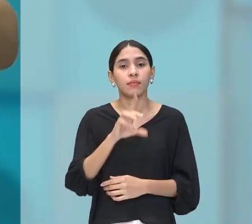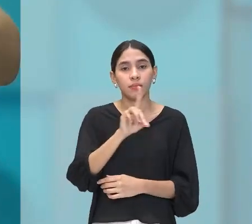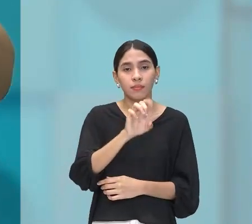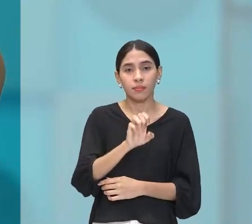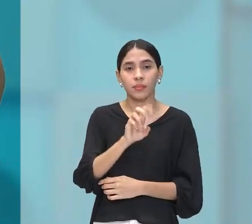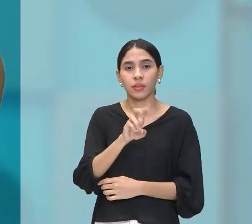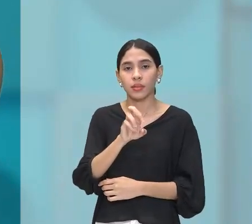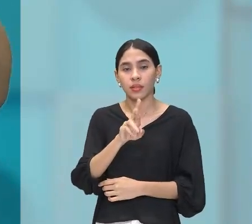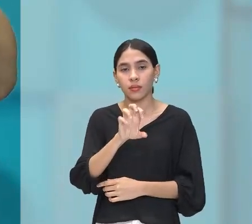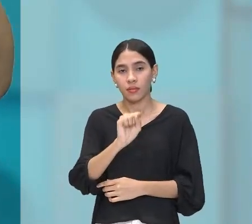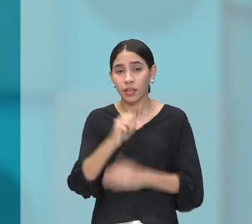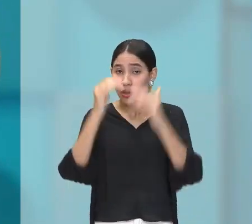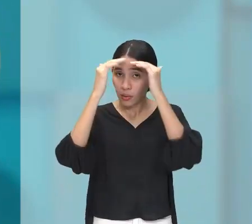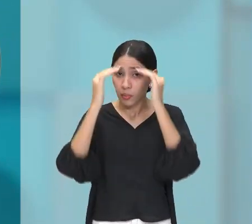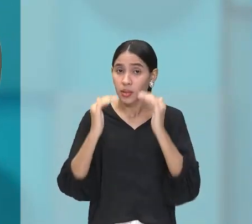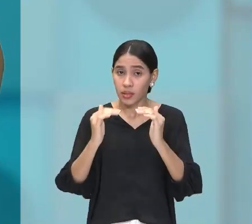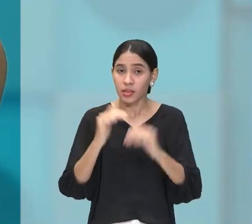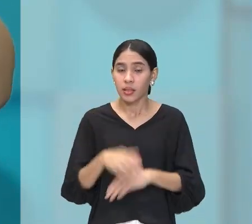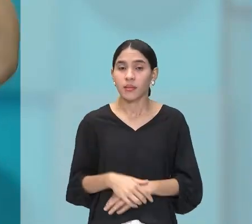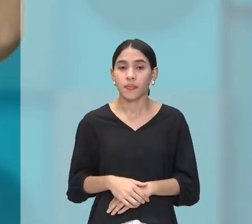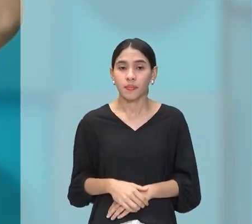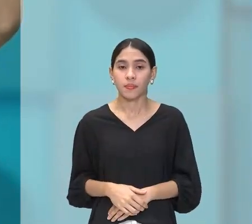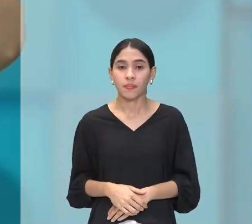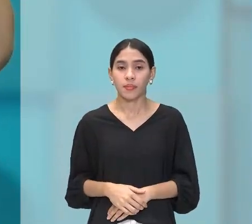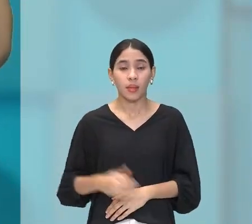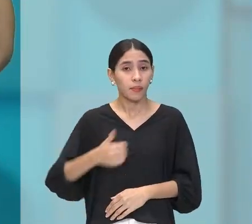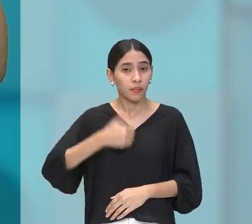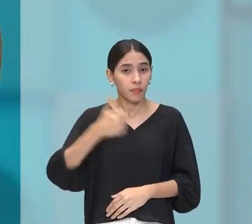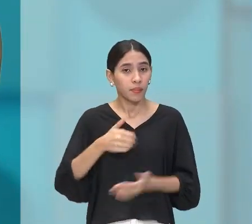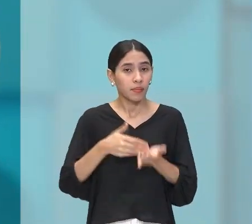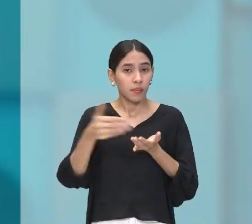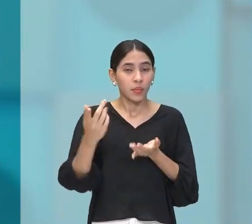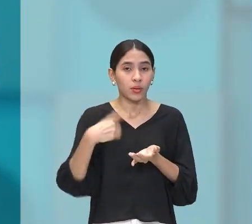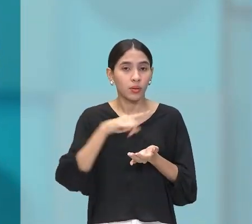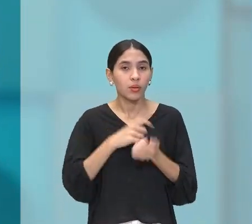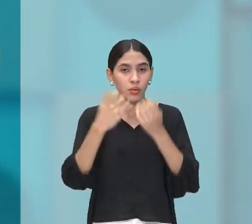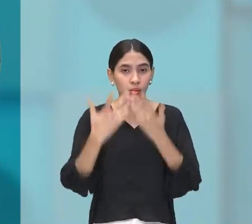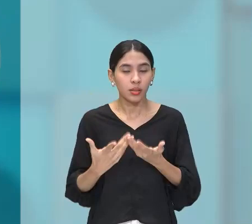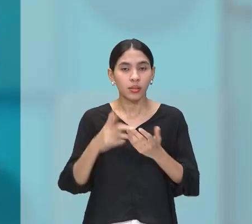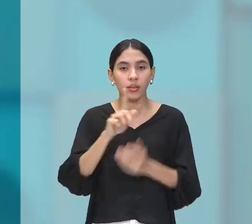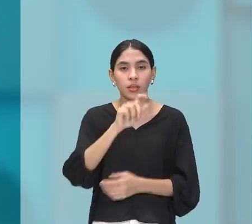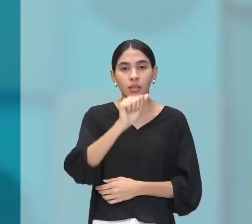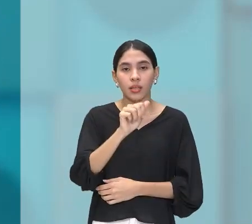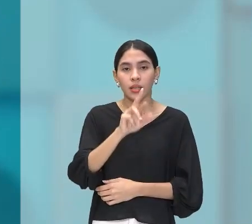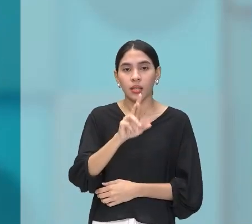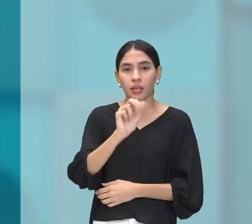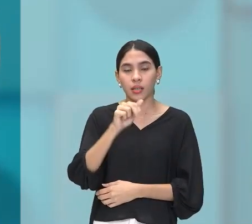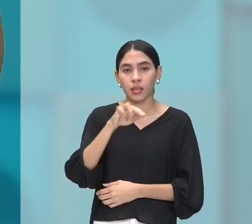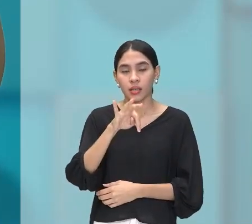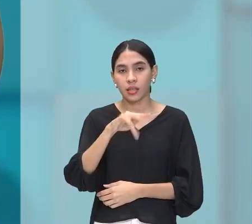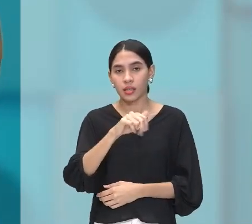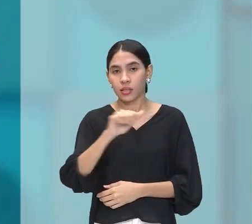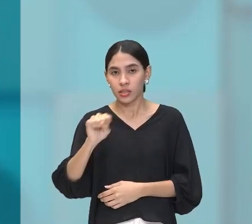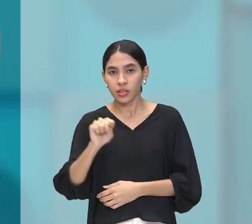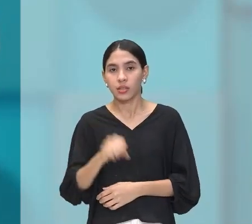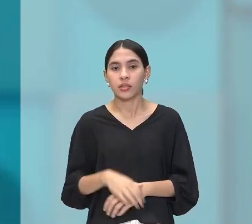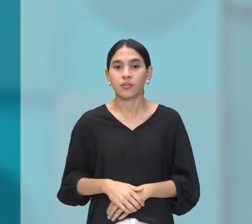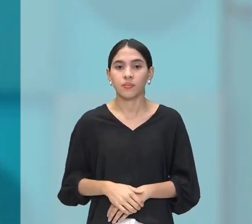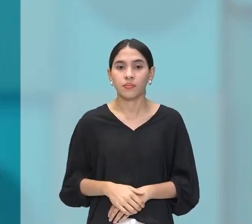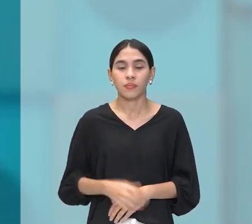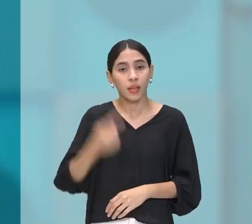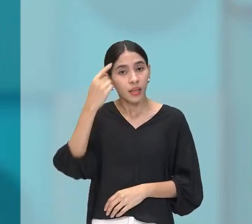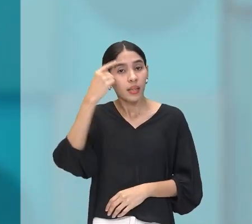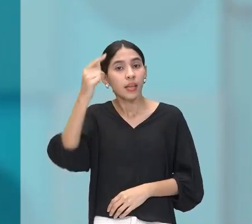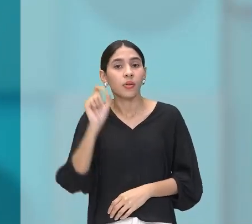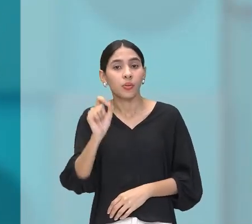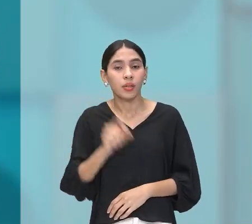crianças devem fazer. Mas aqui nessa parte preliminar, estamos falando da questão das garantias. E por que isso deve ser dito? Porque a ideia é